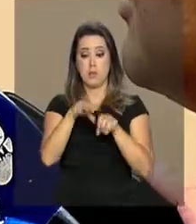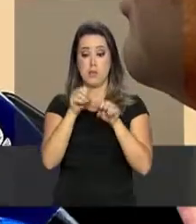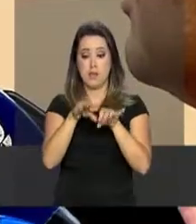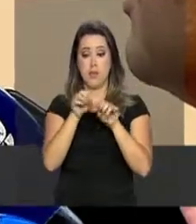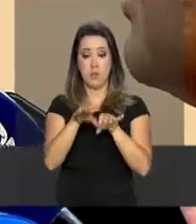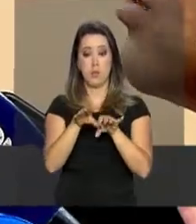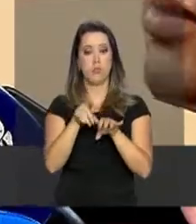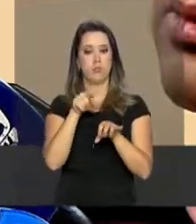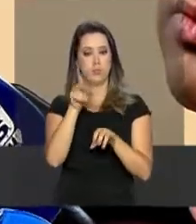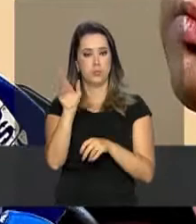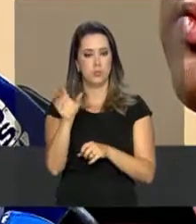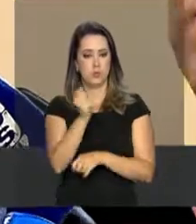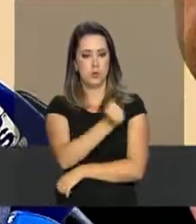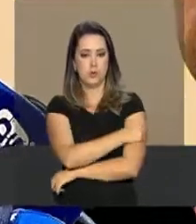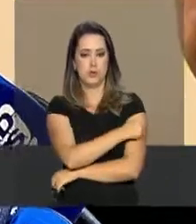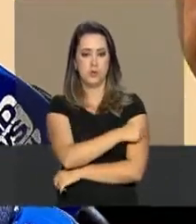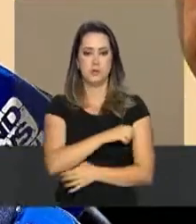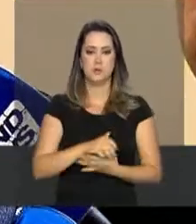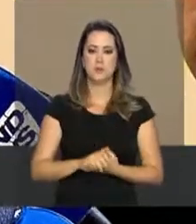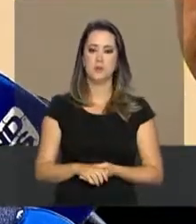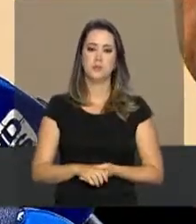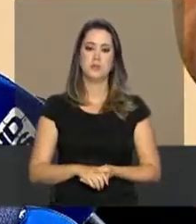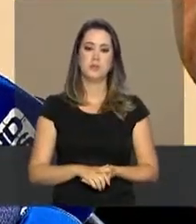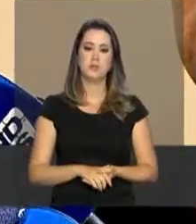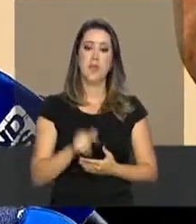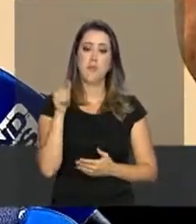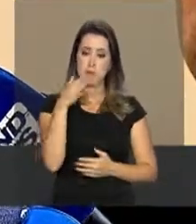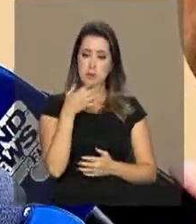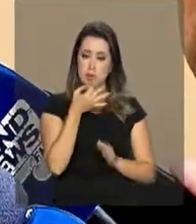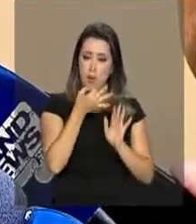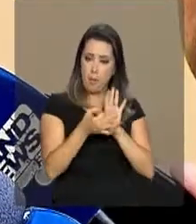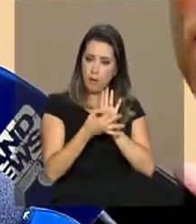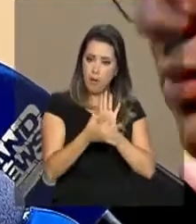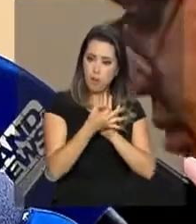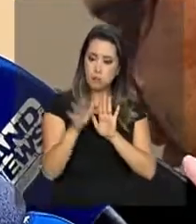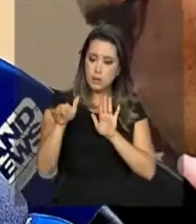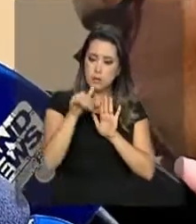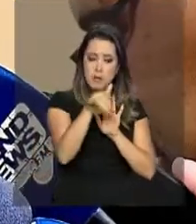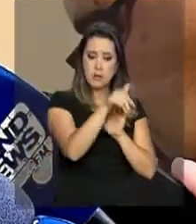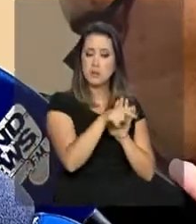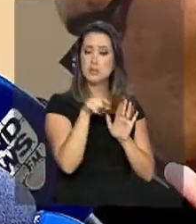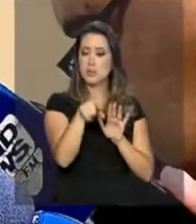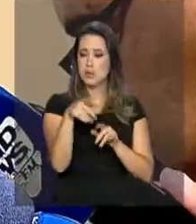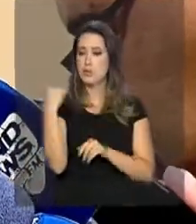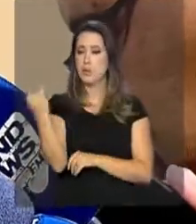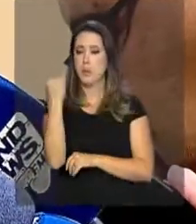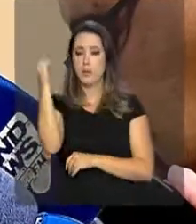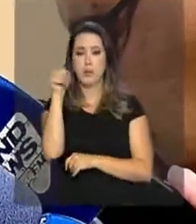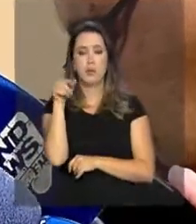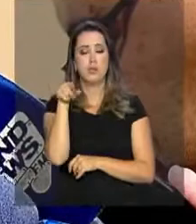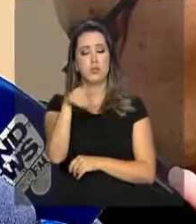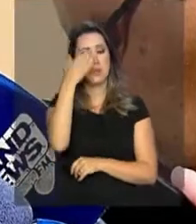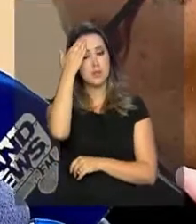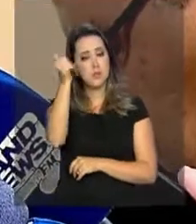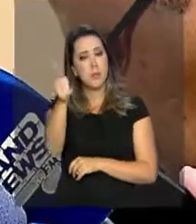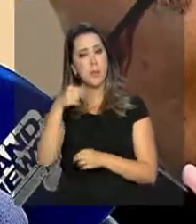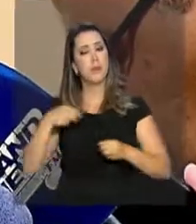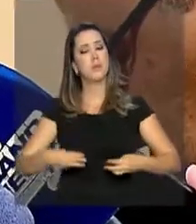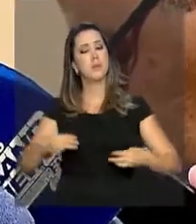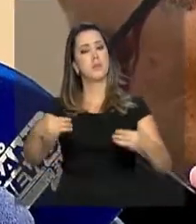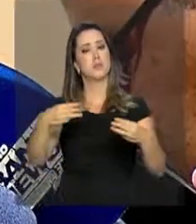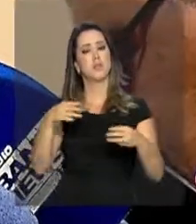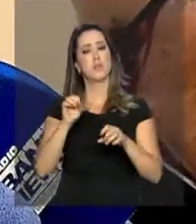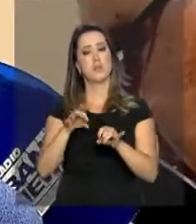ter uma consulta ou vindo e trazendo para o debate elementos importantes para a avaliação do ministério da educação mas